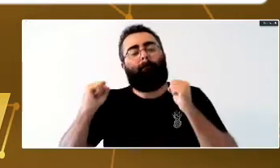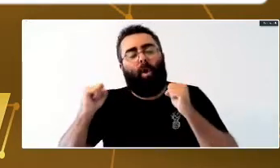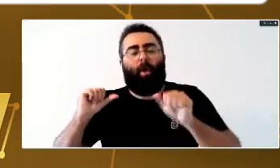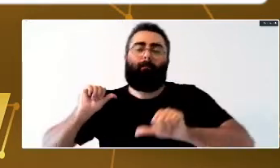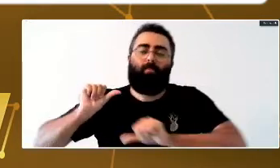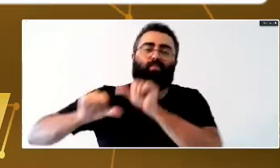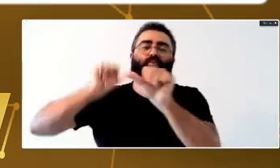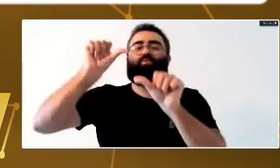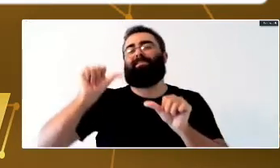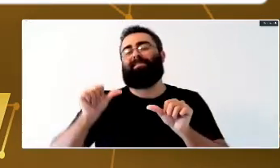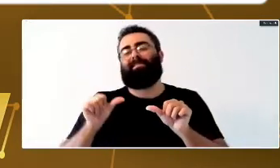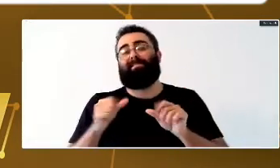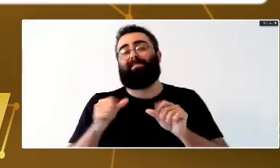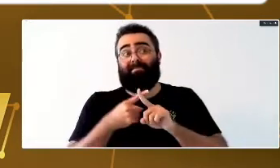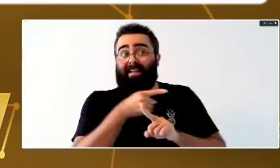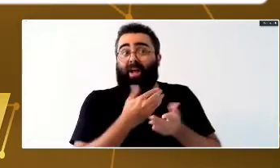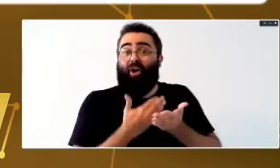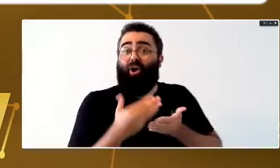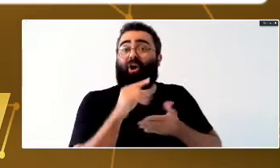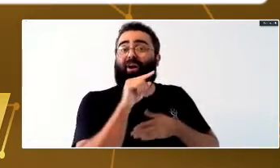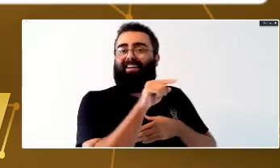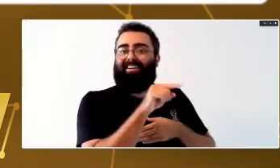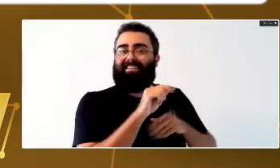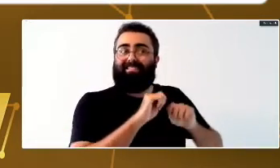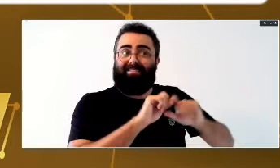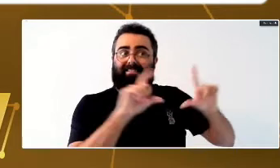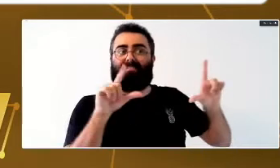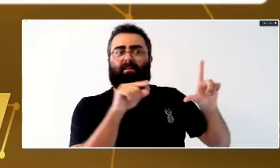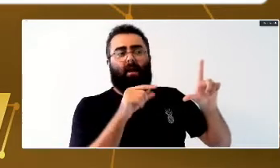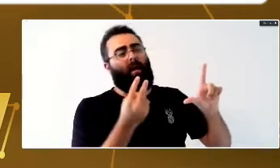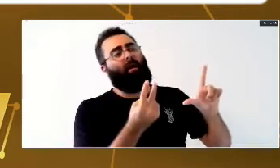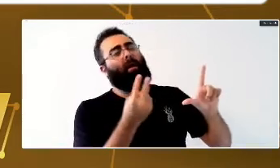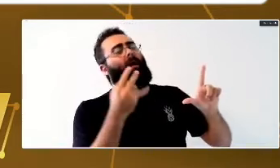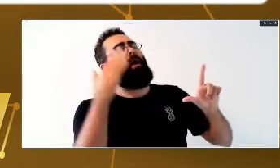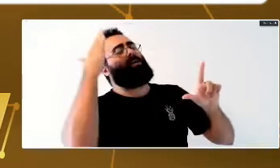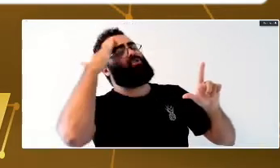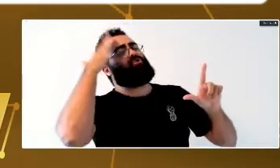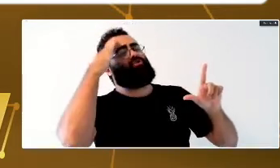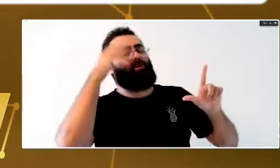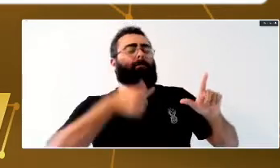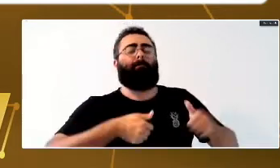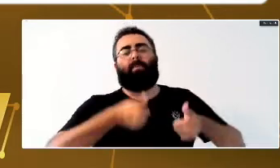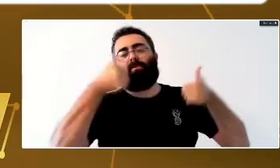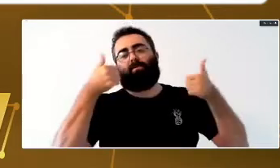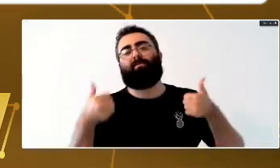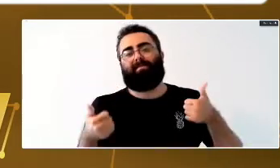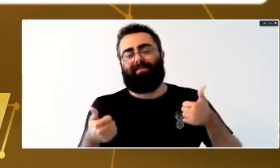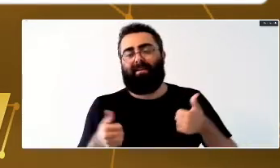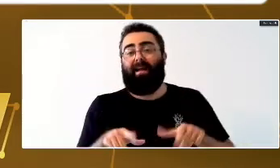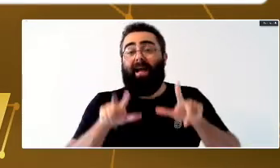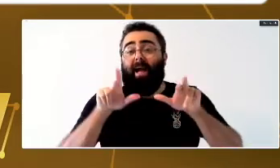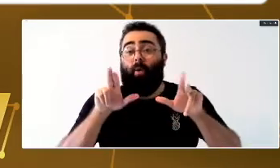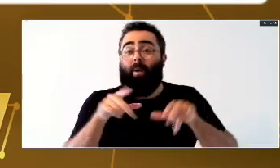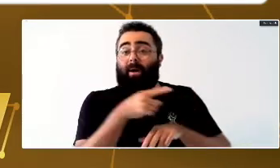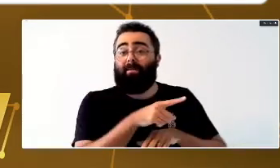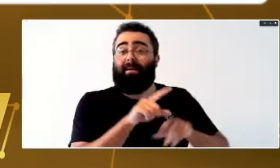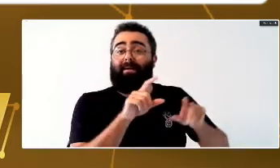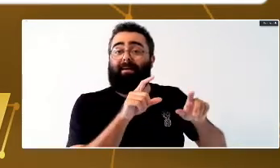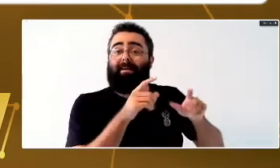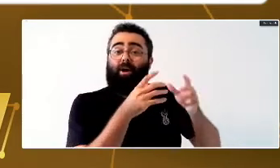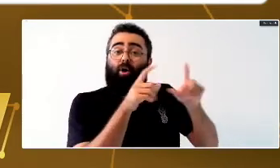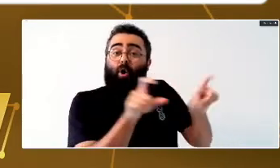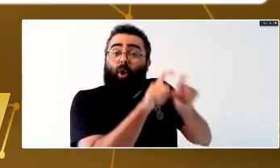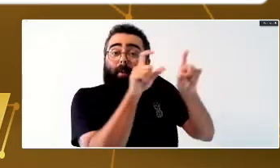ter um entendimento que passa mais ou menos pela mesma lógica do machine learning. A gente vai entendendo a dinâmica